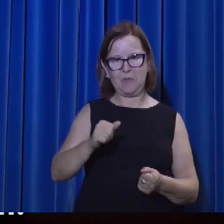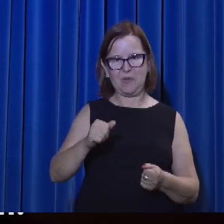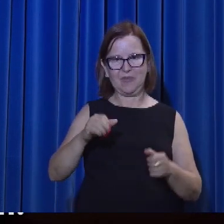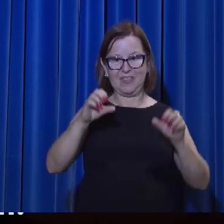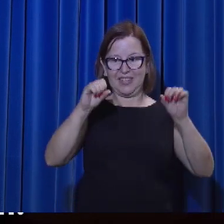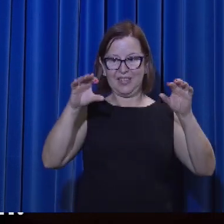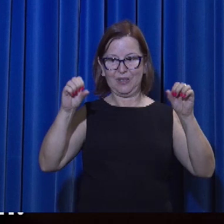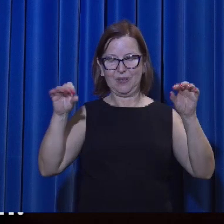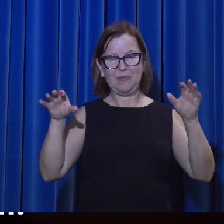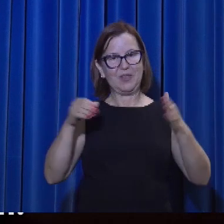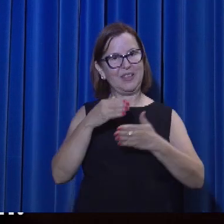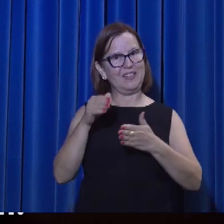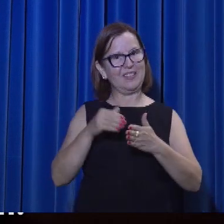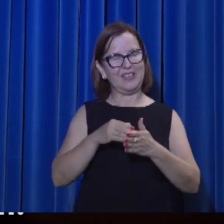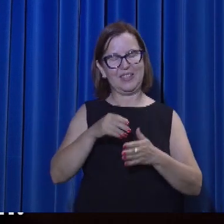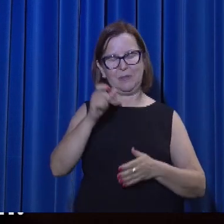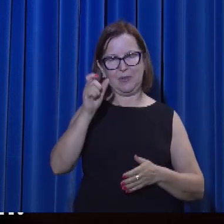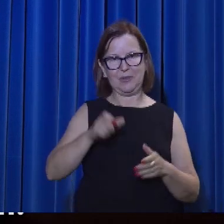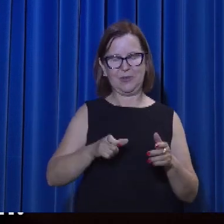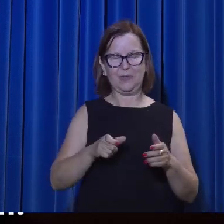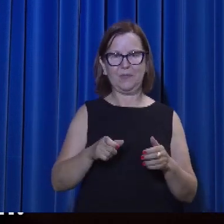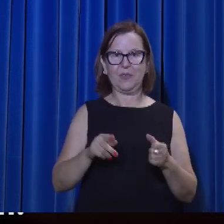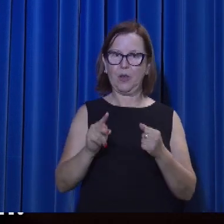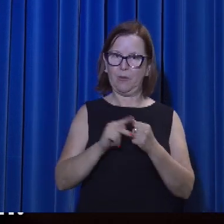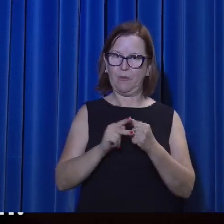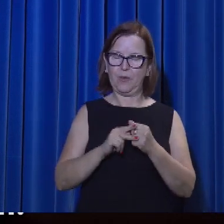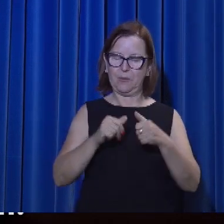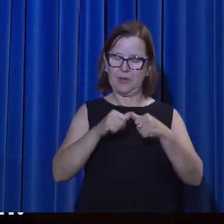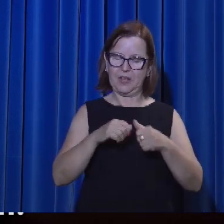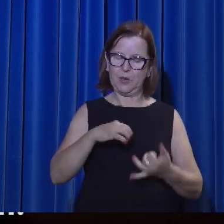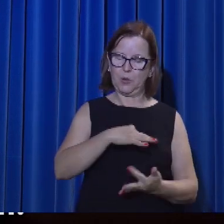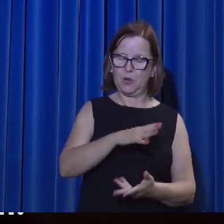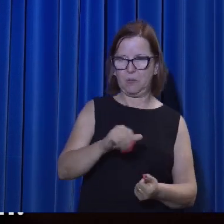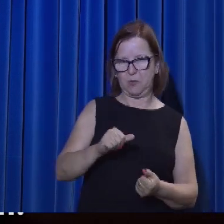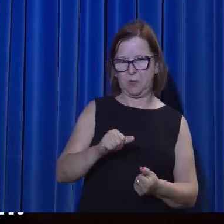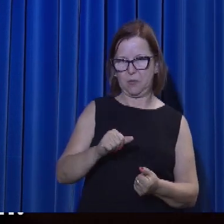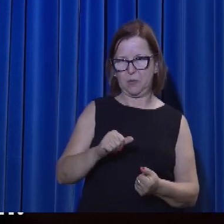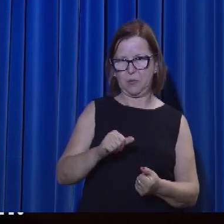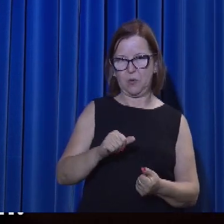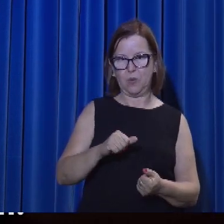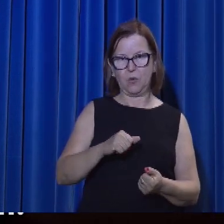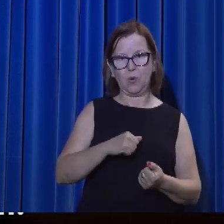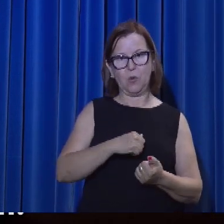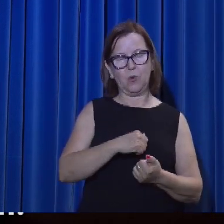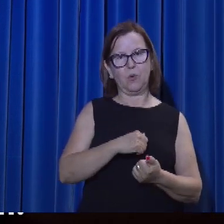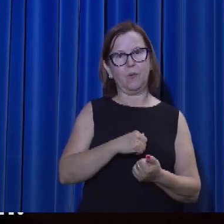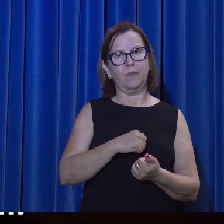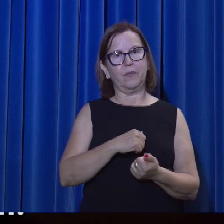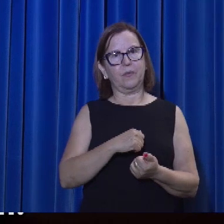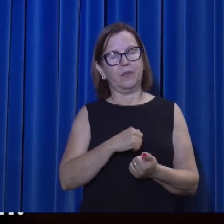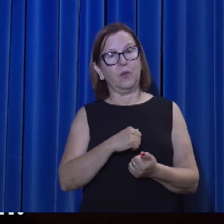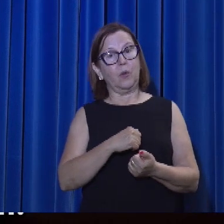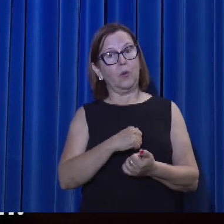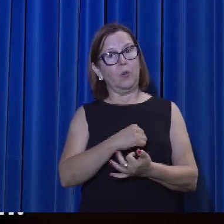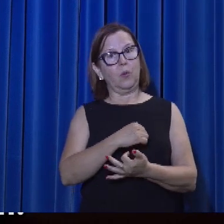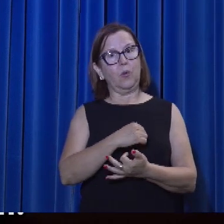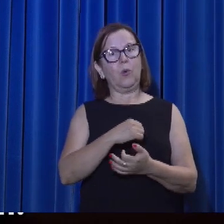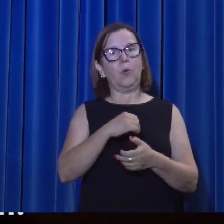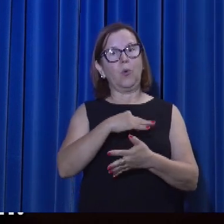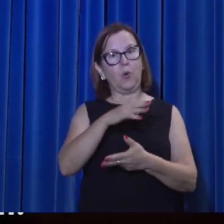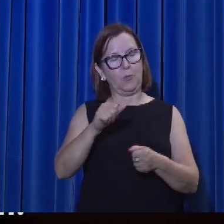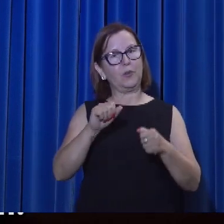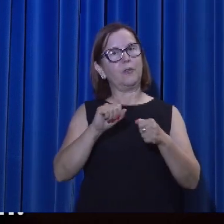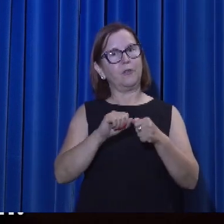homem. O Verbo estava no mundo. O mundo não foi feito por intermédio dele, mas o mundo não o